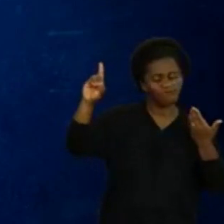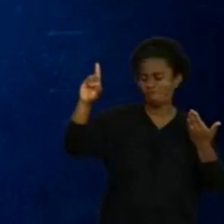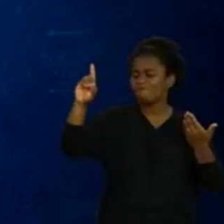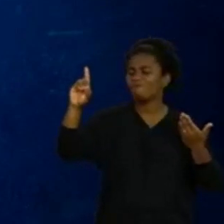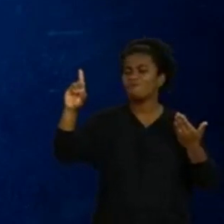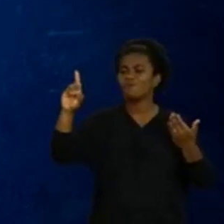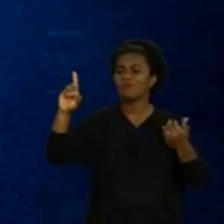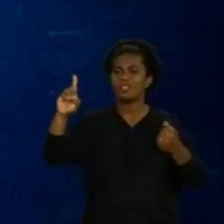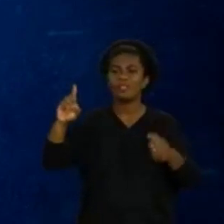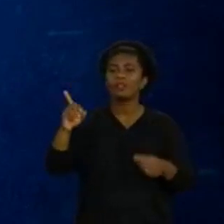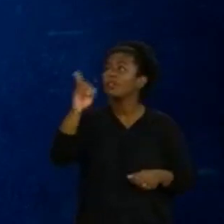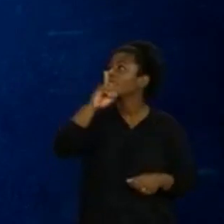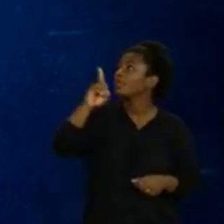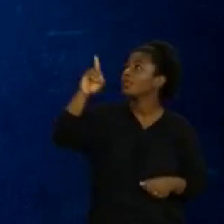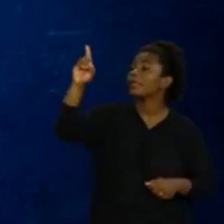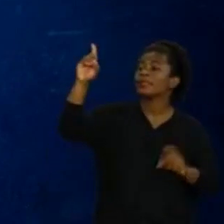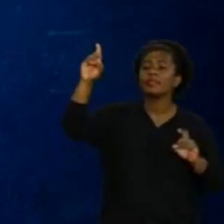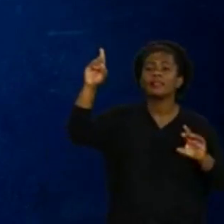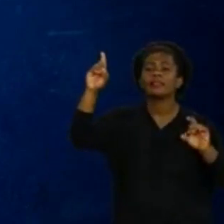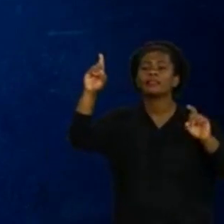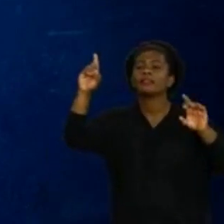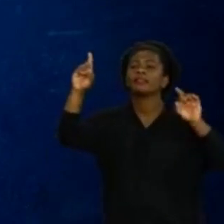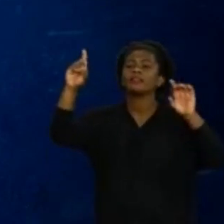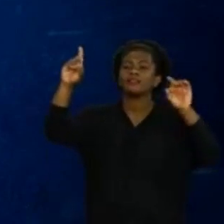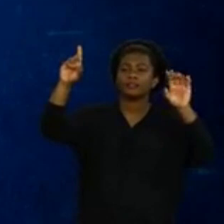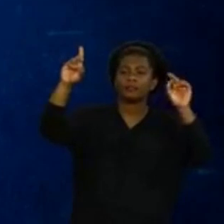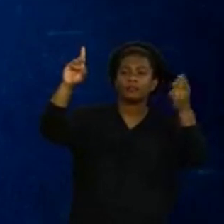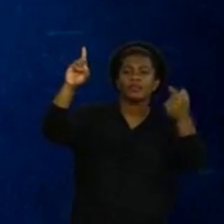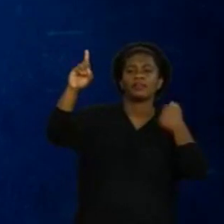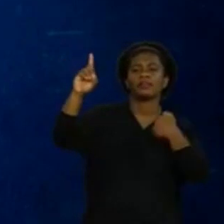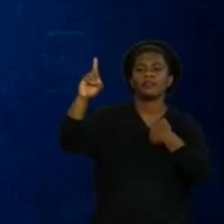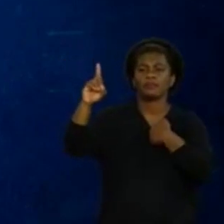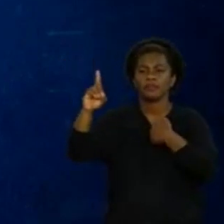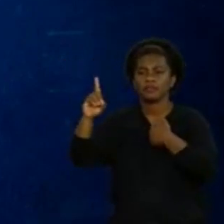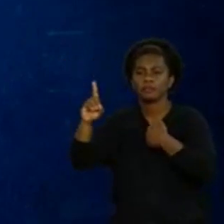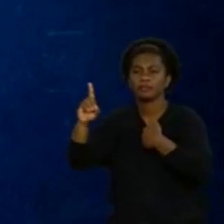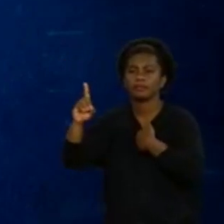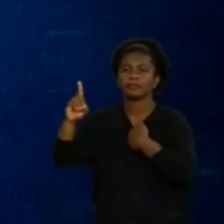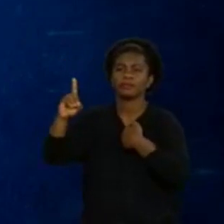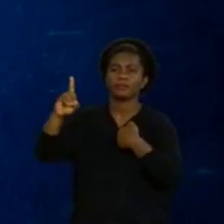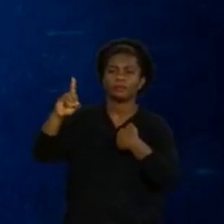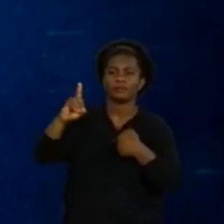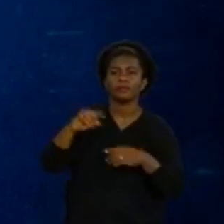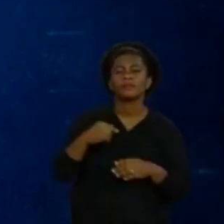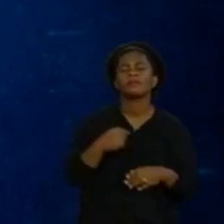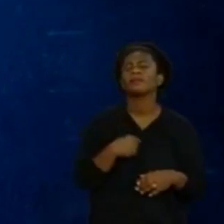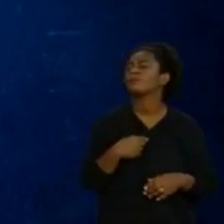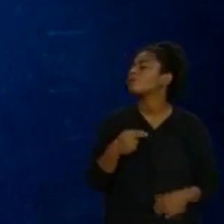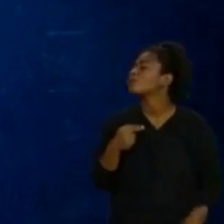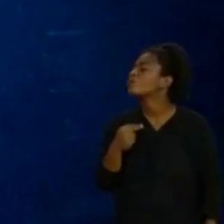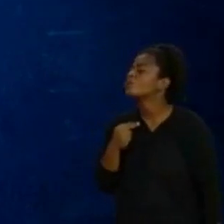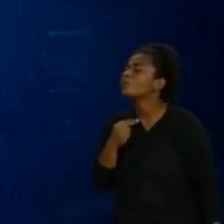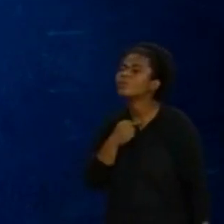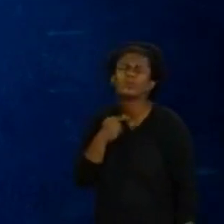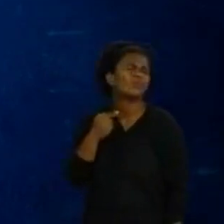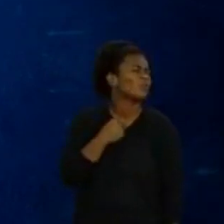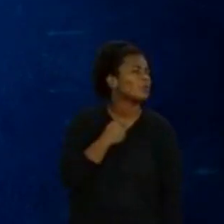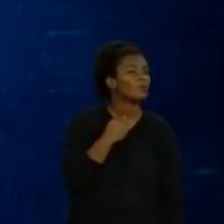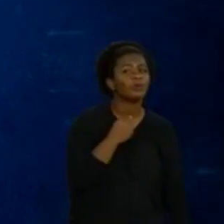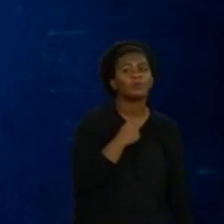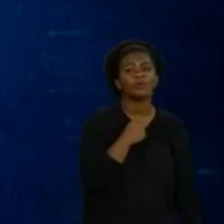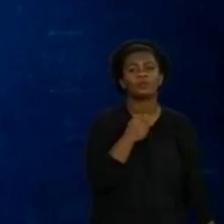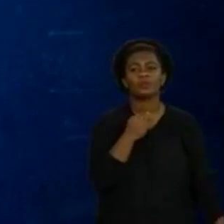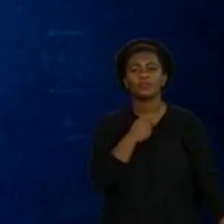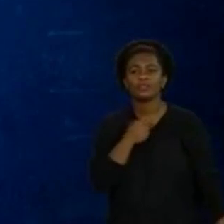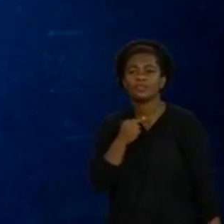Jesus, ele é muito precioso para mim. Para mim. Não dá.